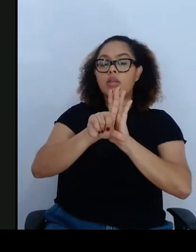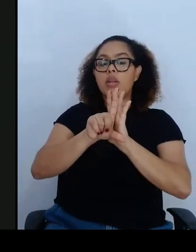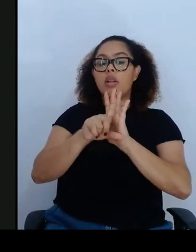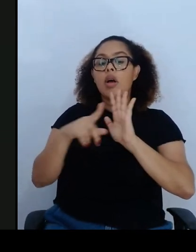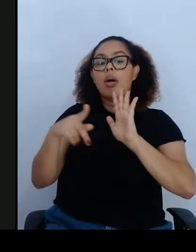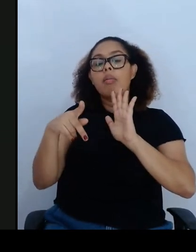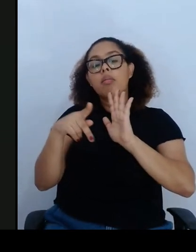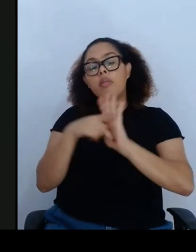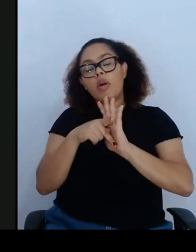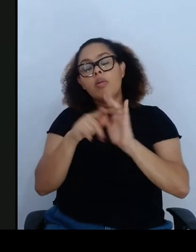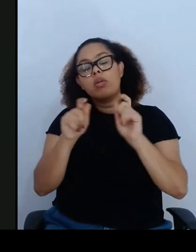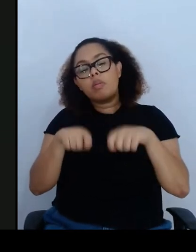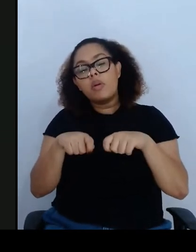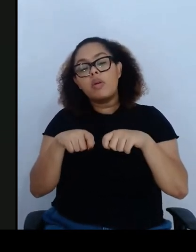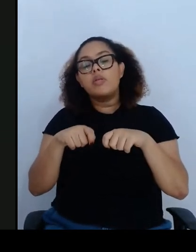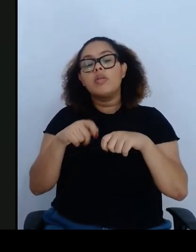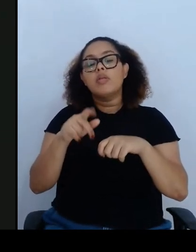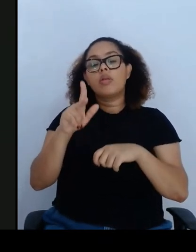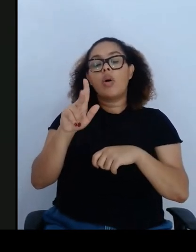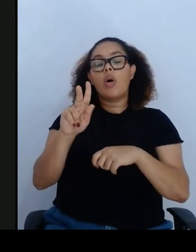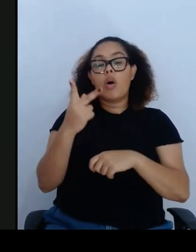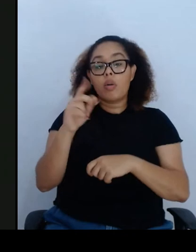entre 1957